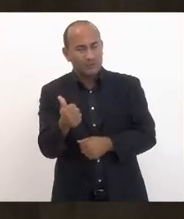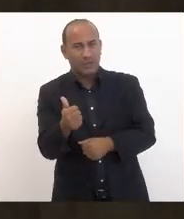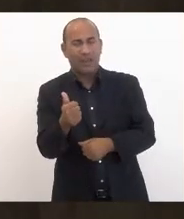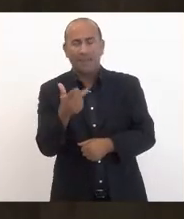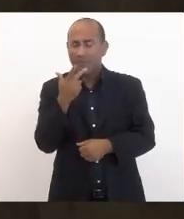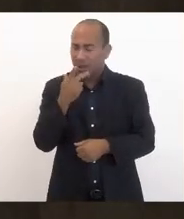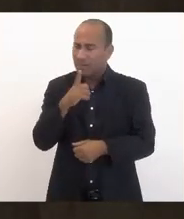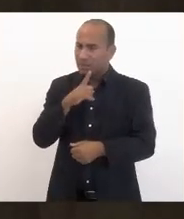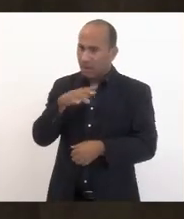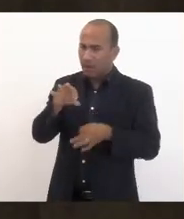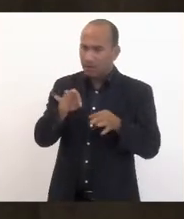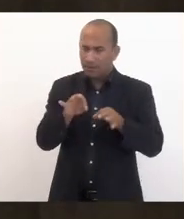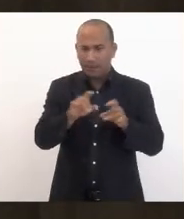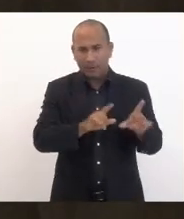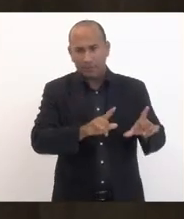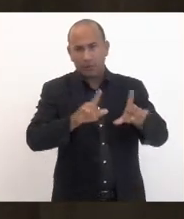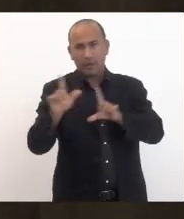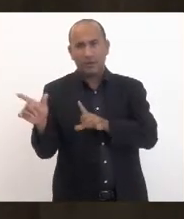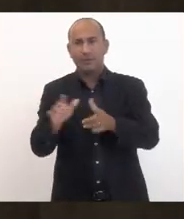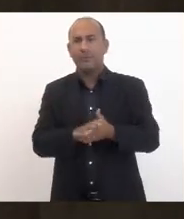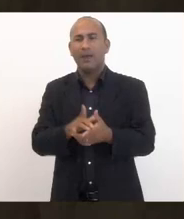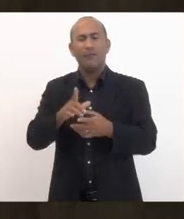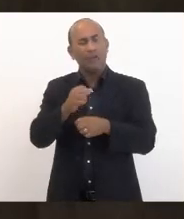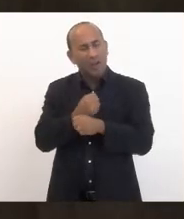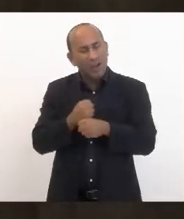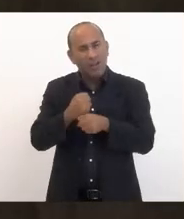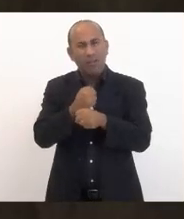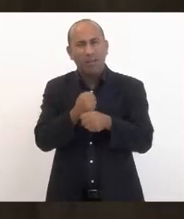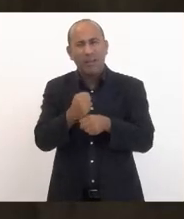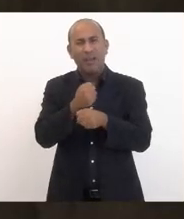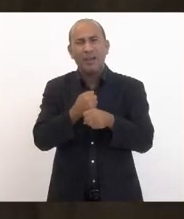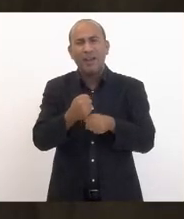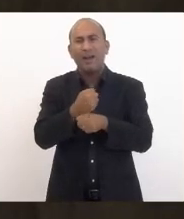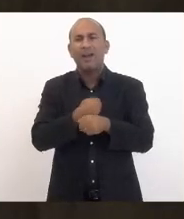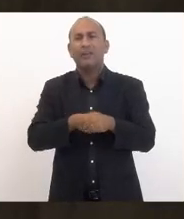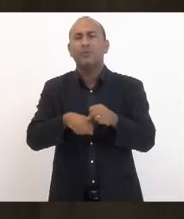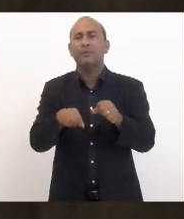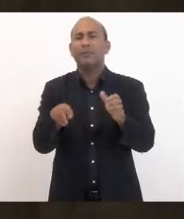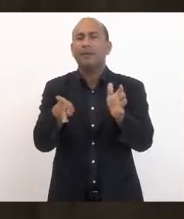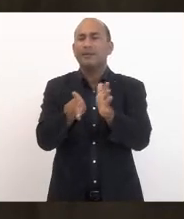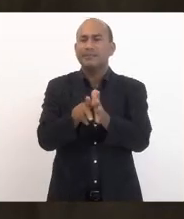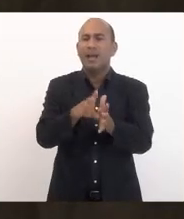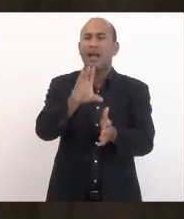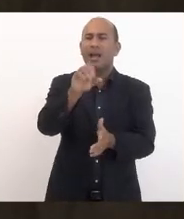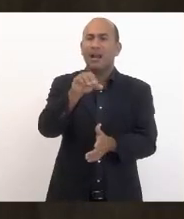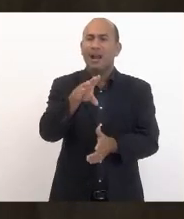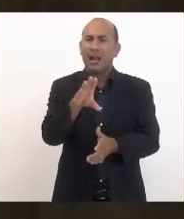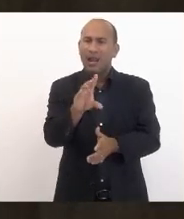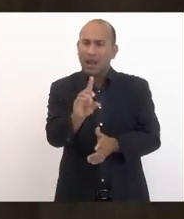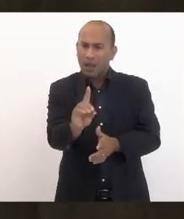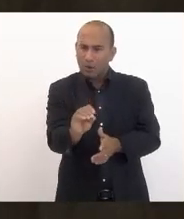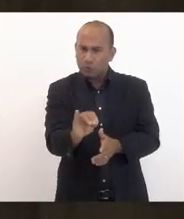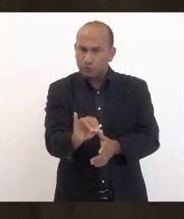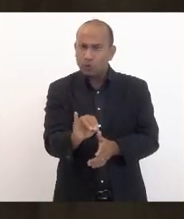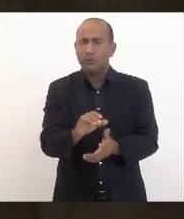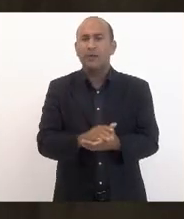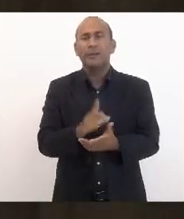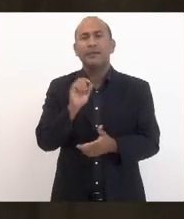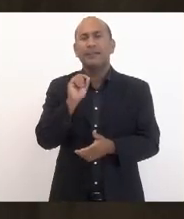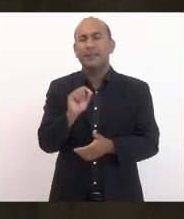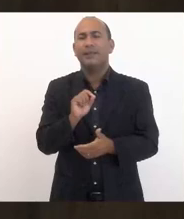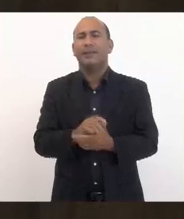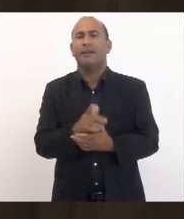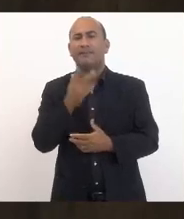esse programa. E ele foi, durante muitos anos, comandado pelo Cláudio Nascimento, que foi quem propôs o projeto.